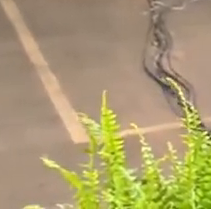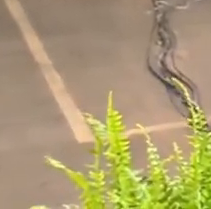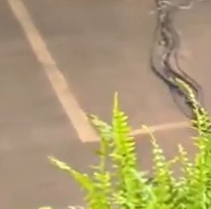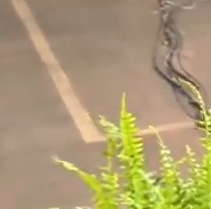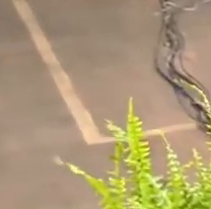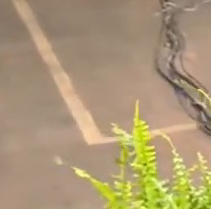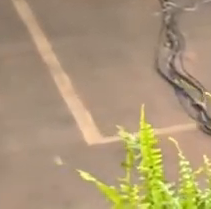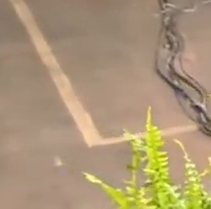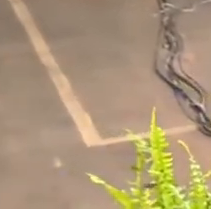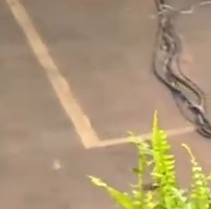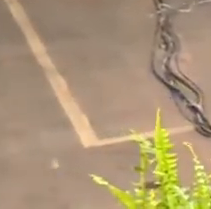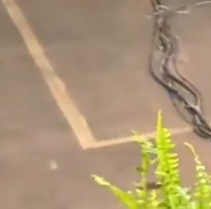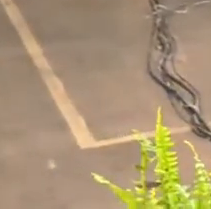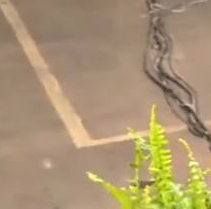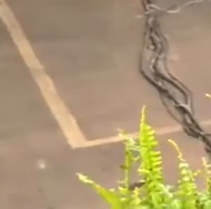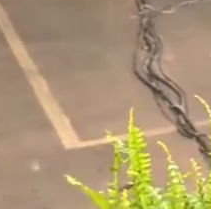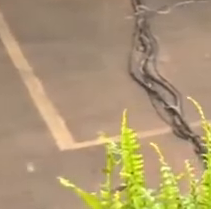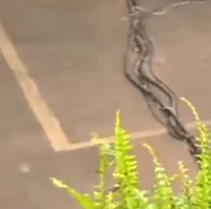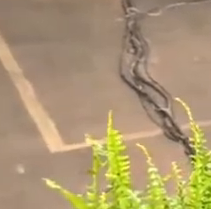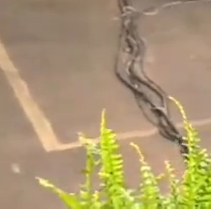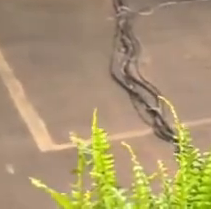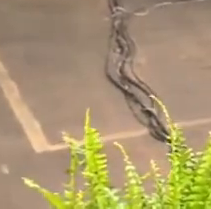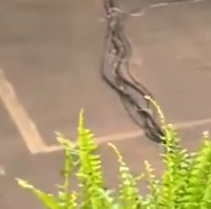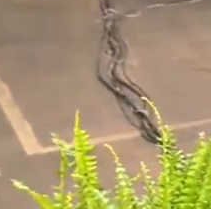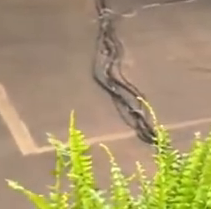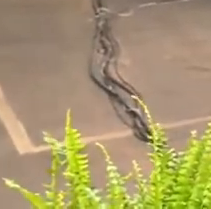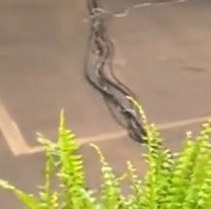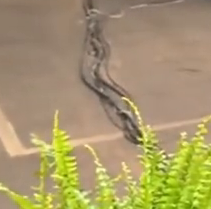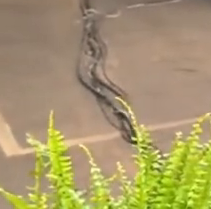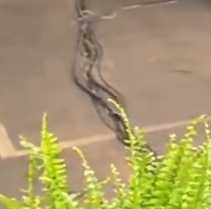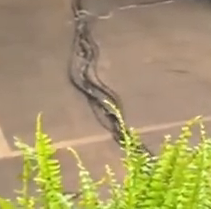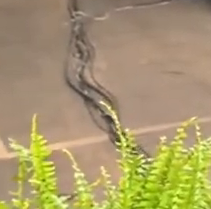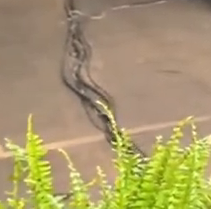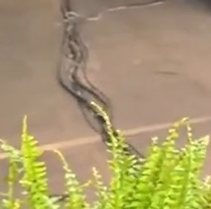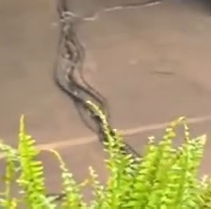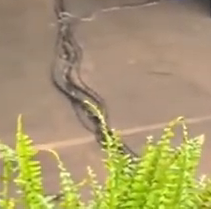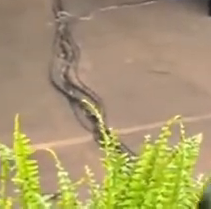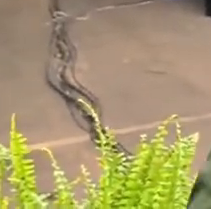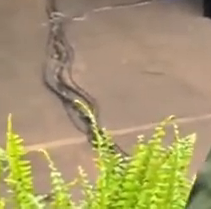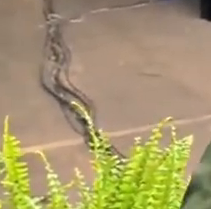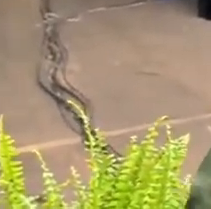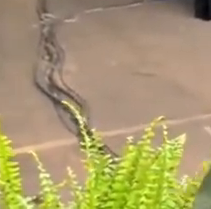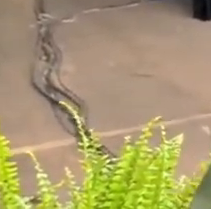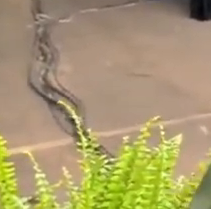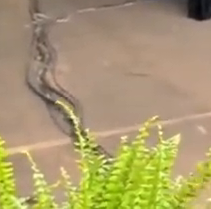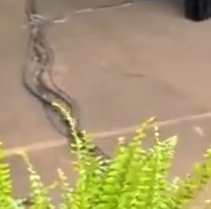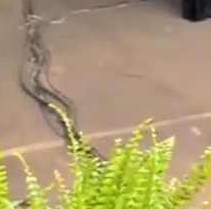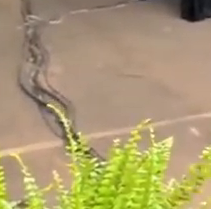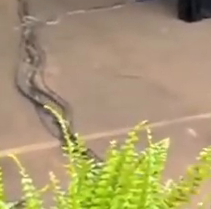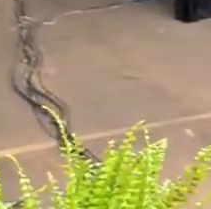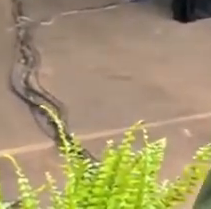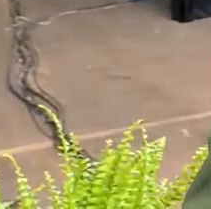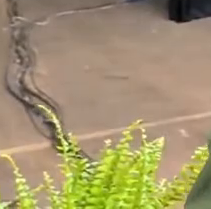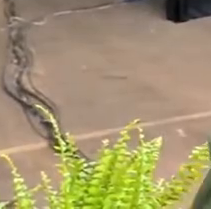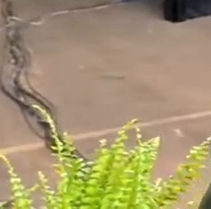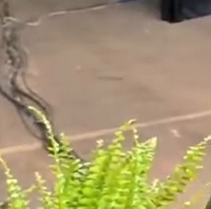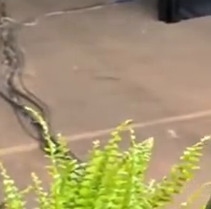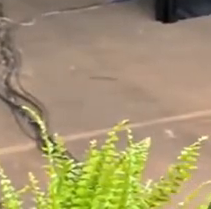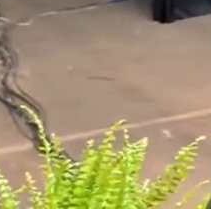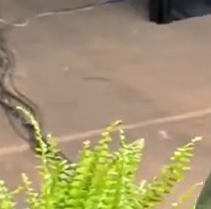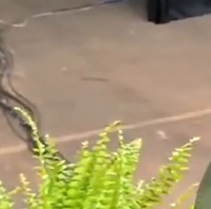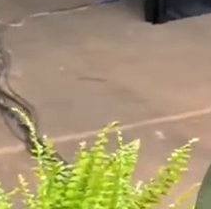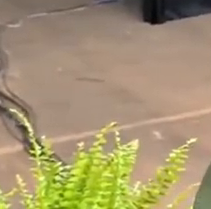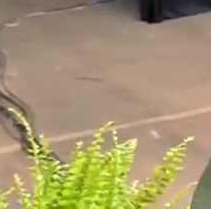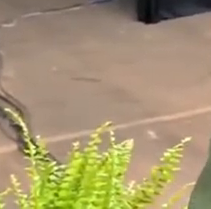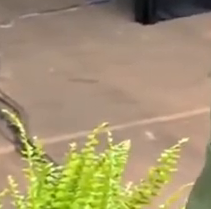Poliana Martins que estará louvando o nome do Senhor Jesus muito obrigado a você que acompanhou que interagiu que compartilhou as